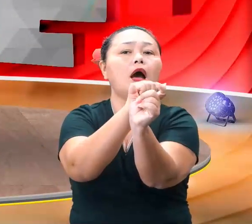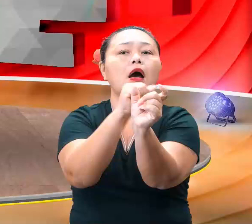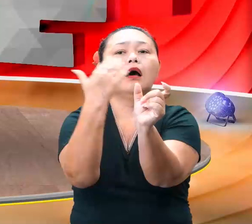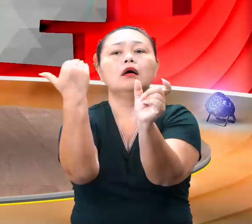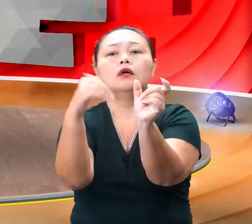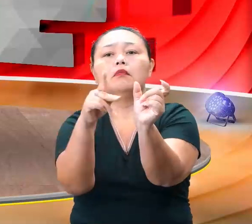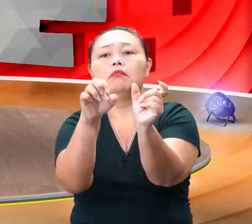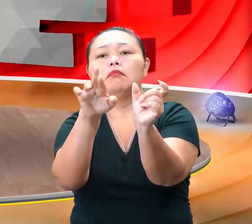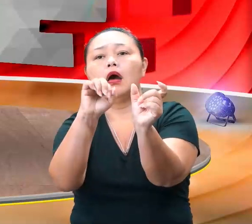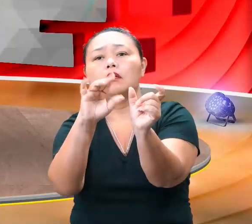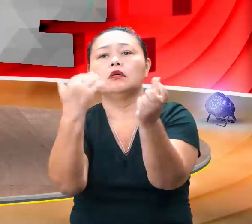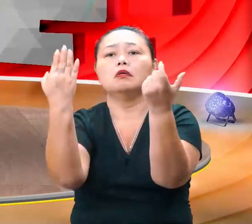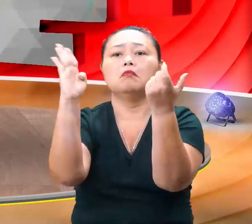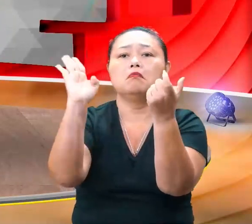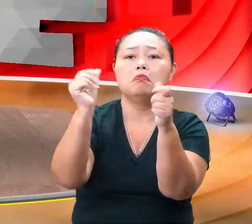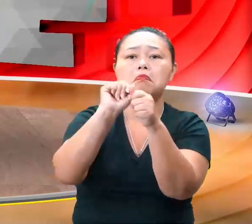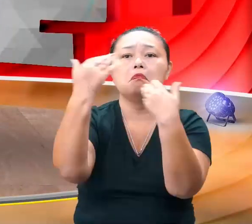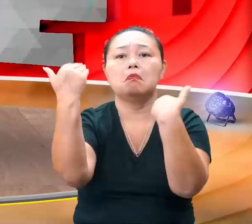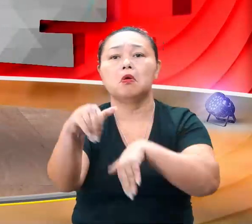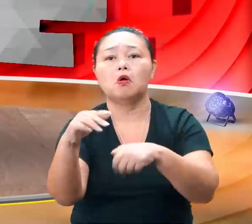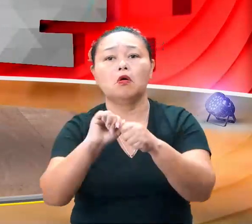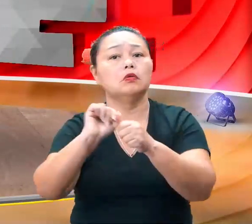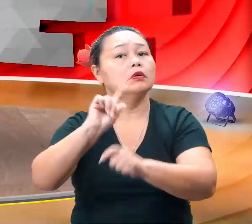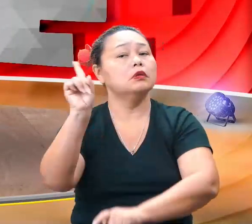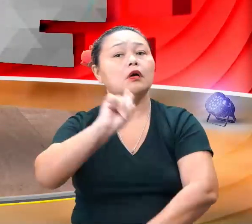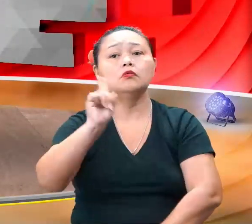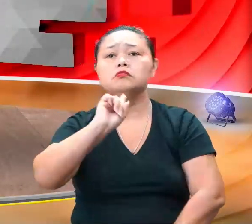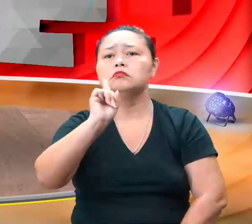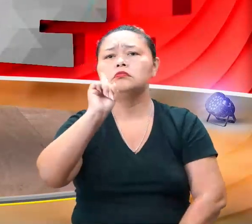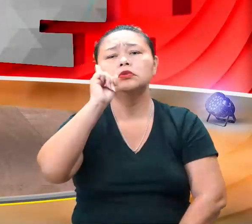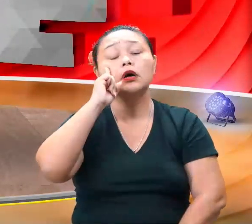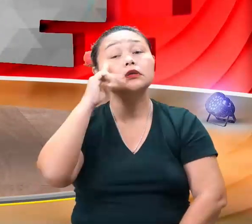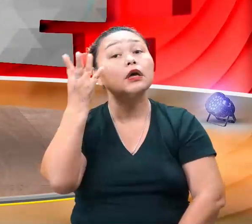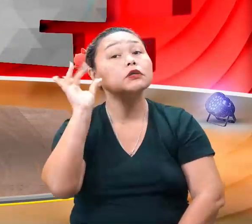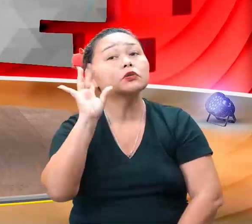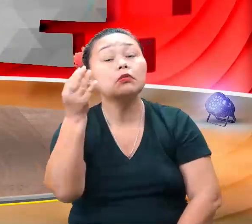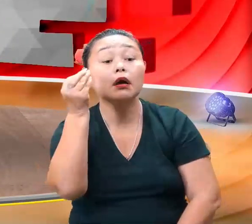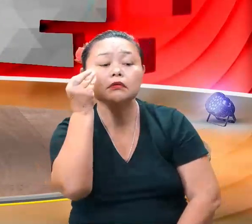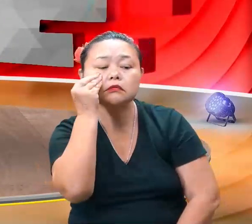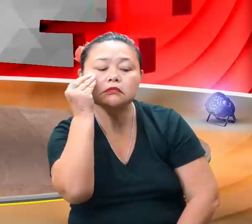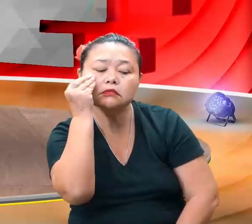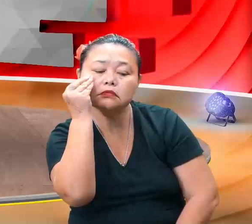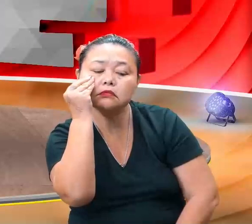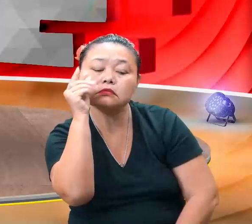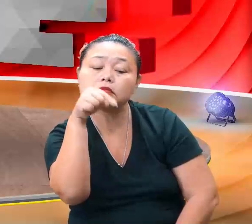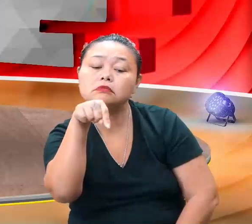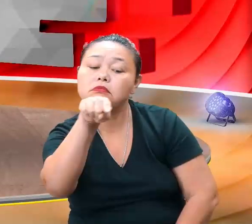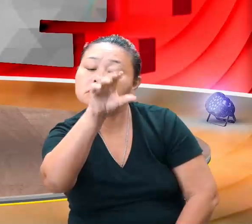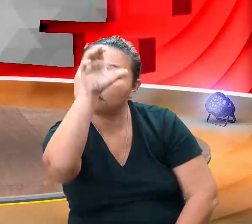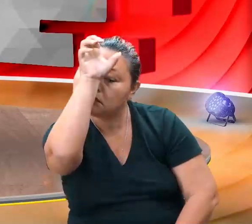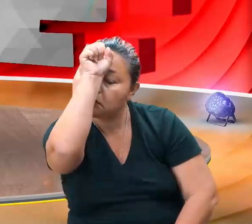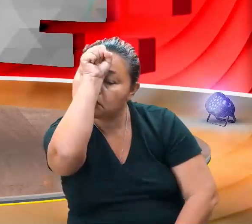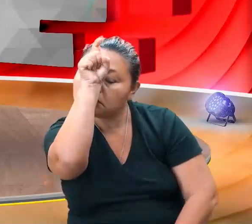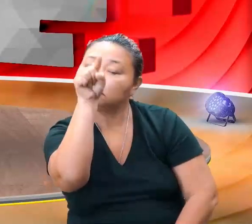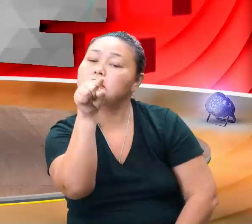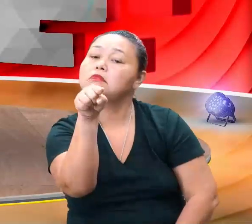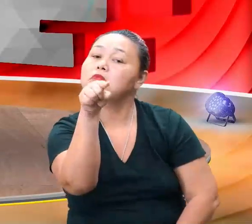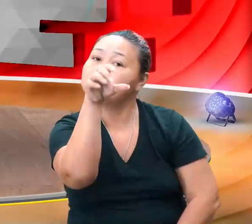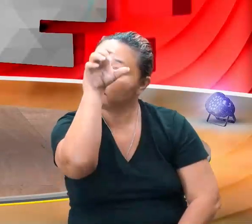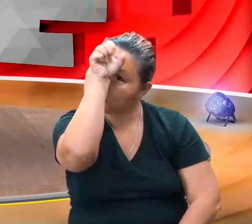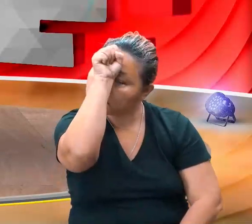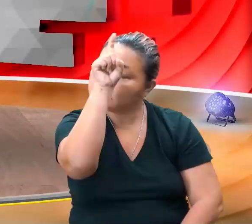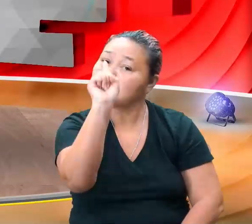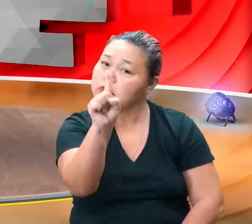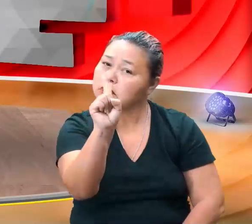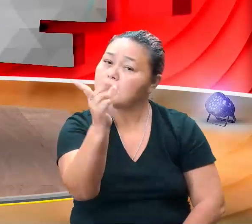avaliação bimestral, prova, não é. É só uma verificação do que foi aprendido, do que você aprendeu. É como teste